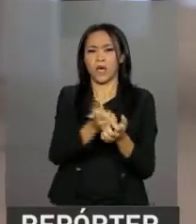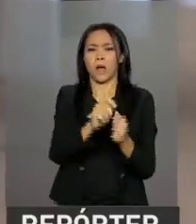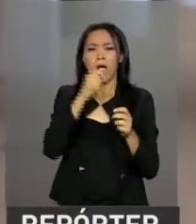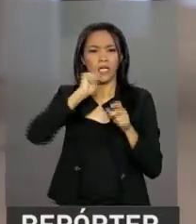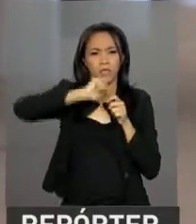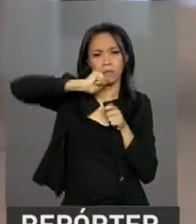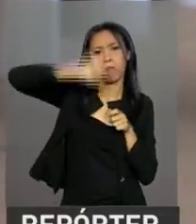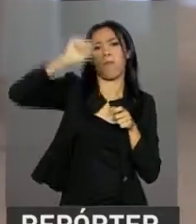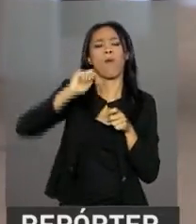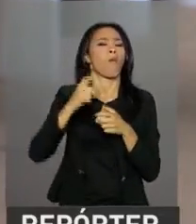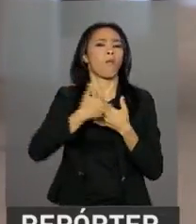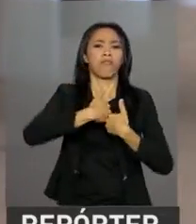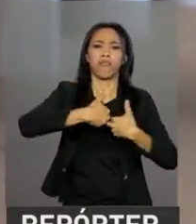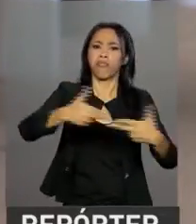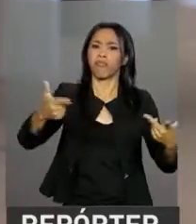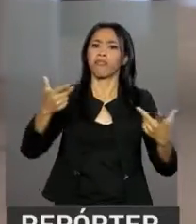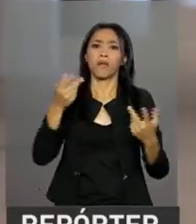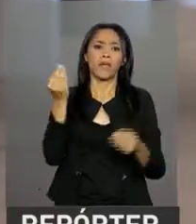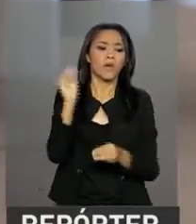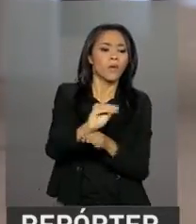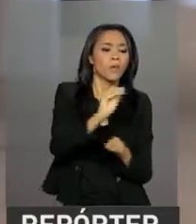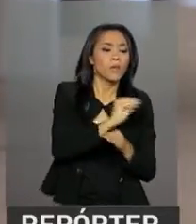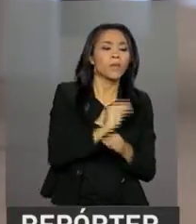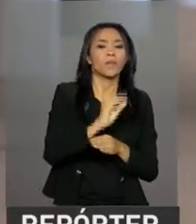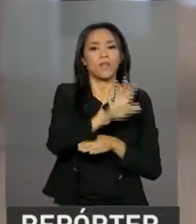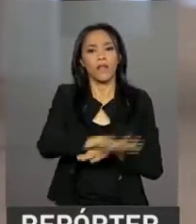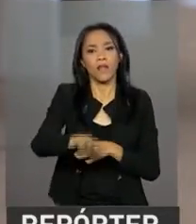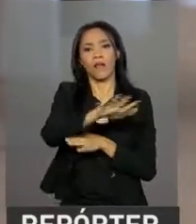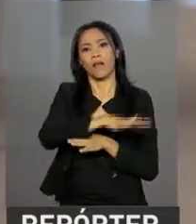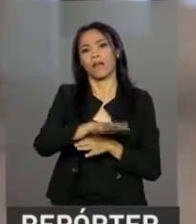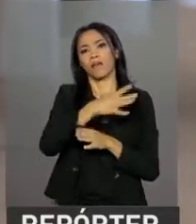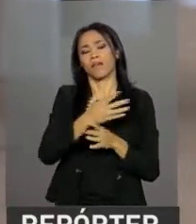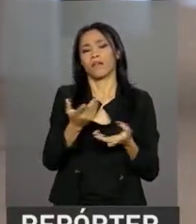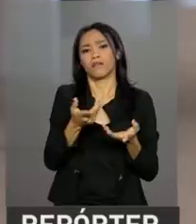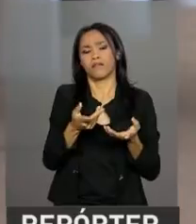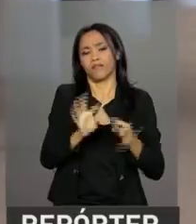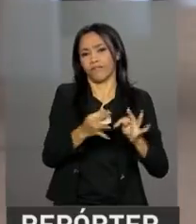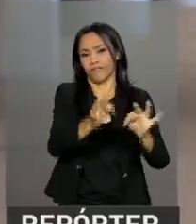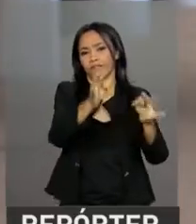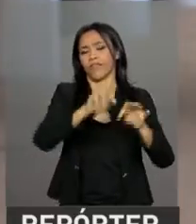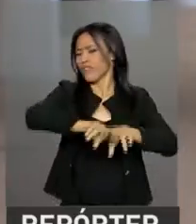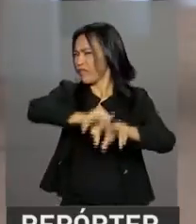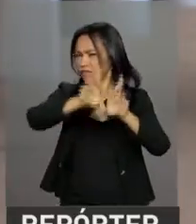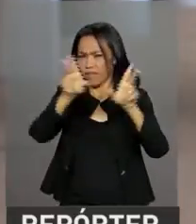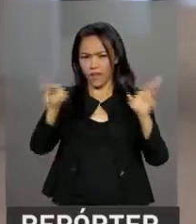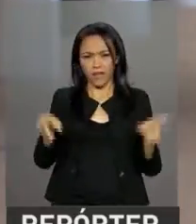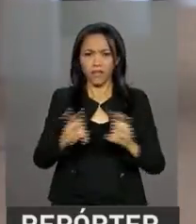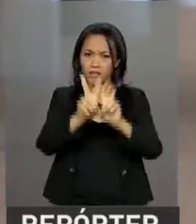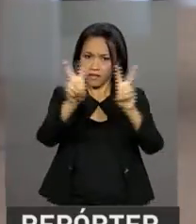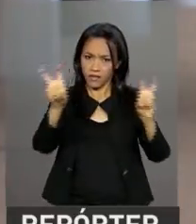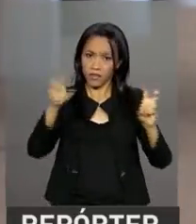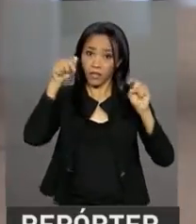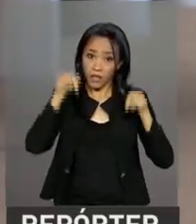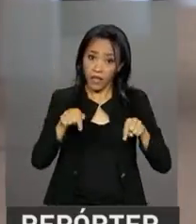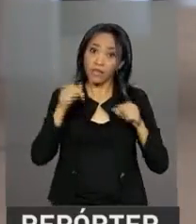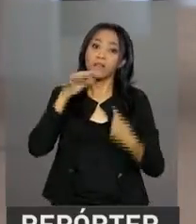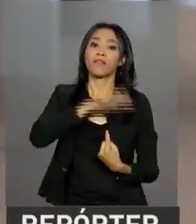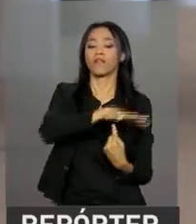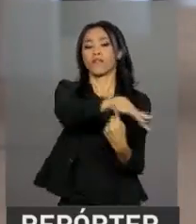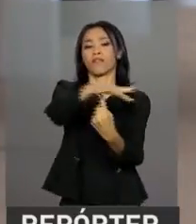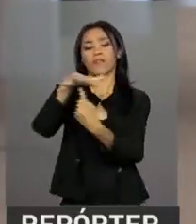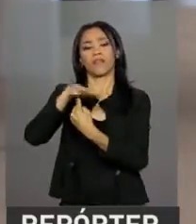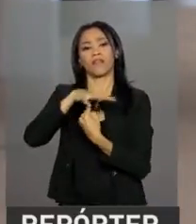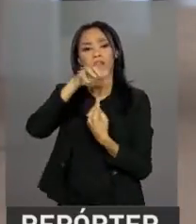armamentos defesa cibernética e sistemas entre outras questões é só virar representa